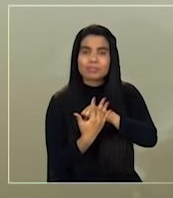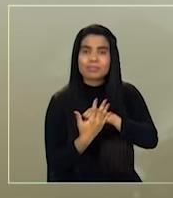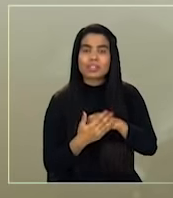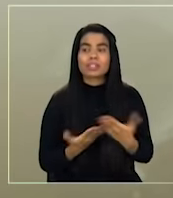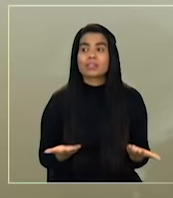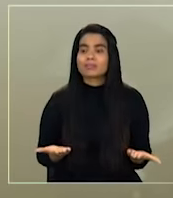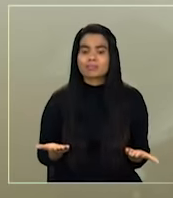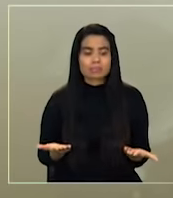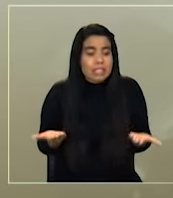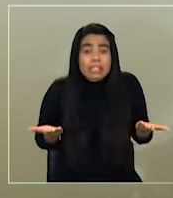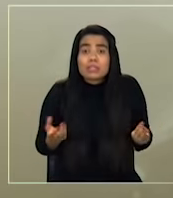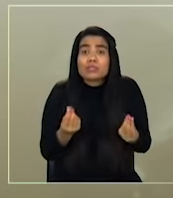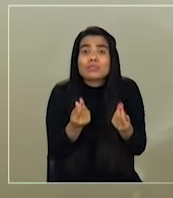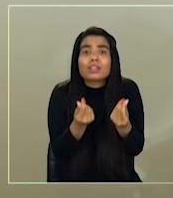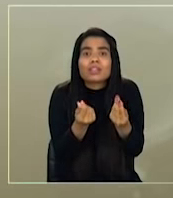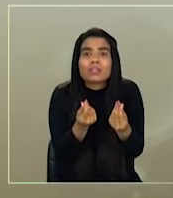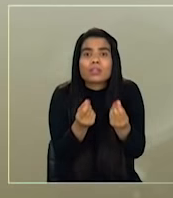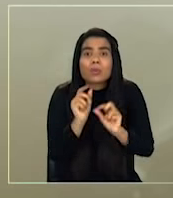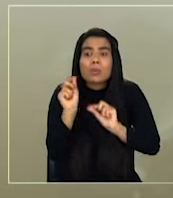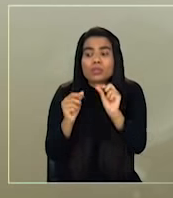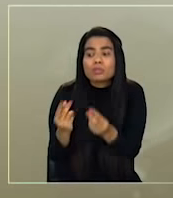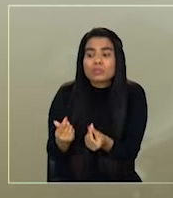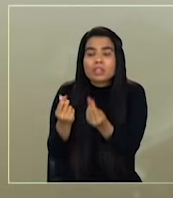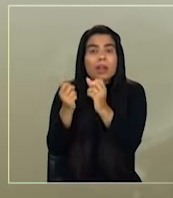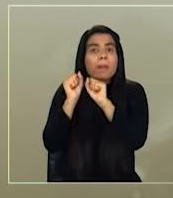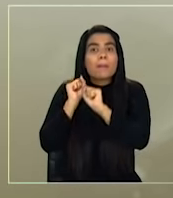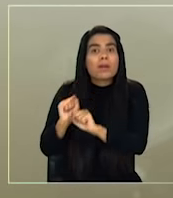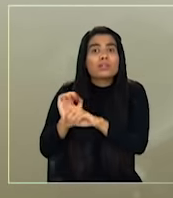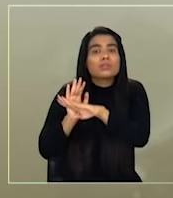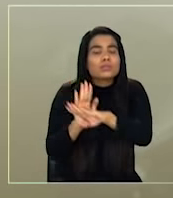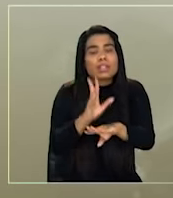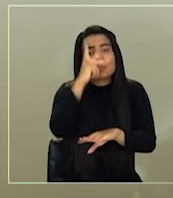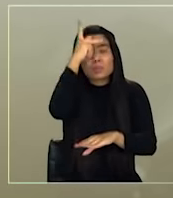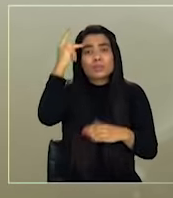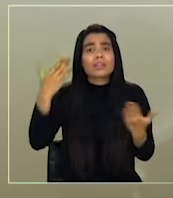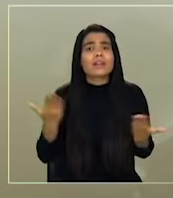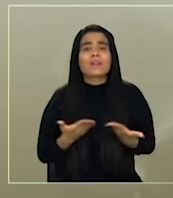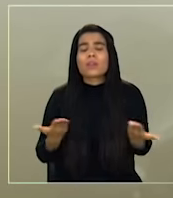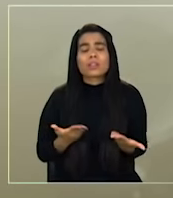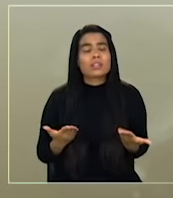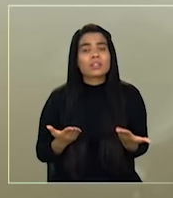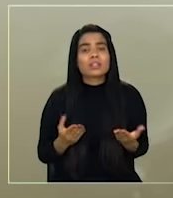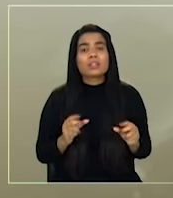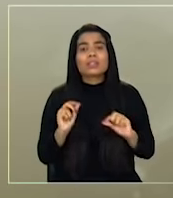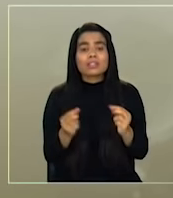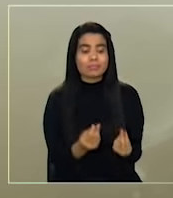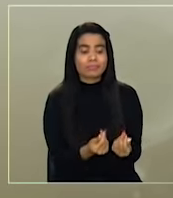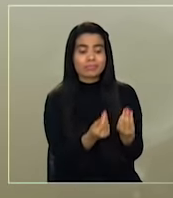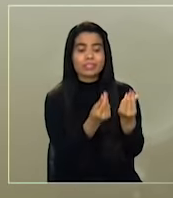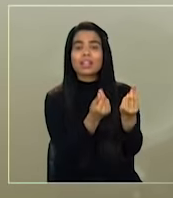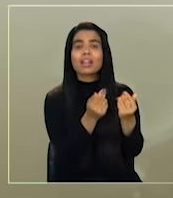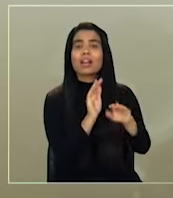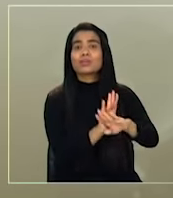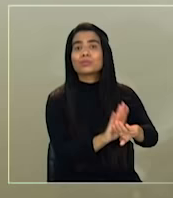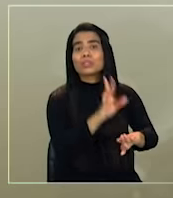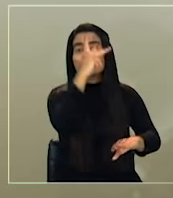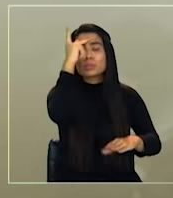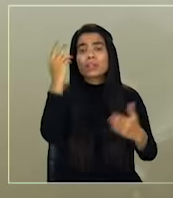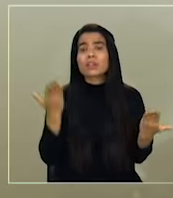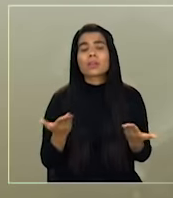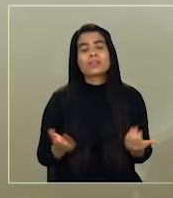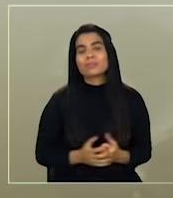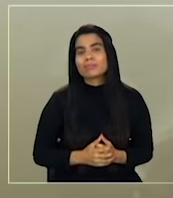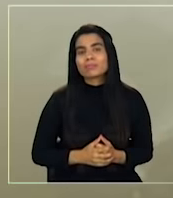Cadê o ouro? O que o ouro delas pode fazer por elas? O que o ouro delas tem podido fazer por elas? Então